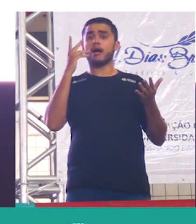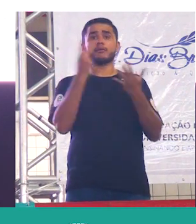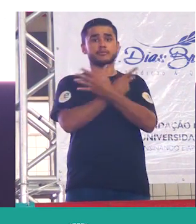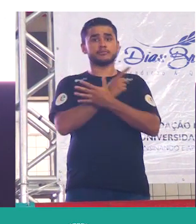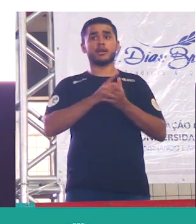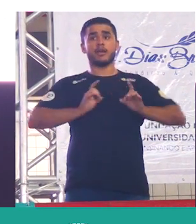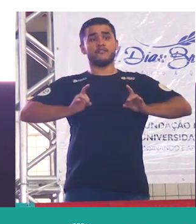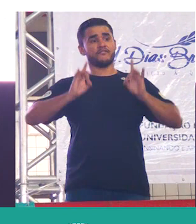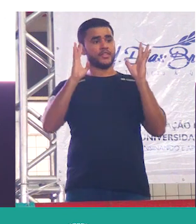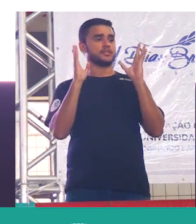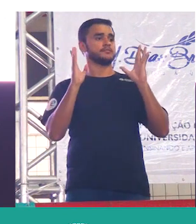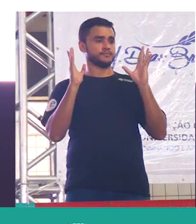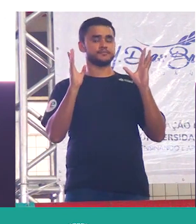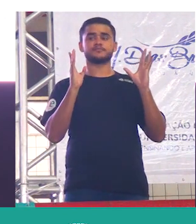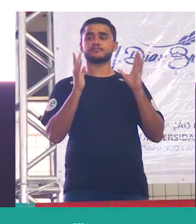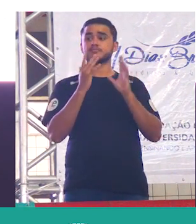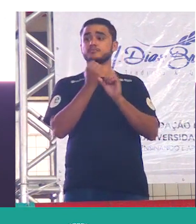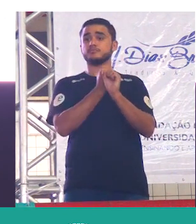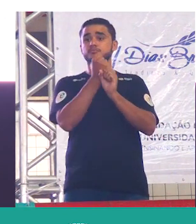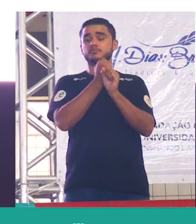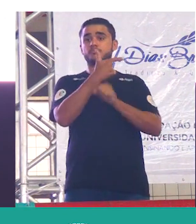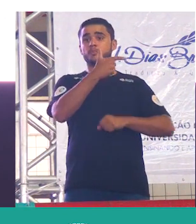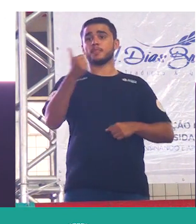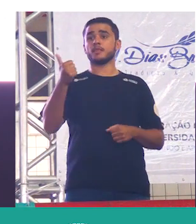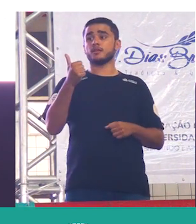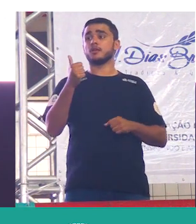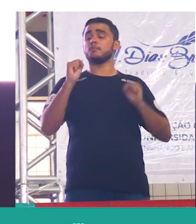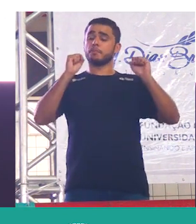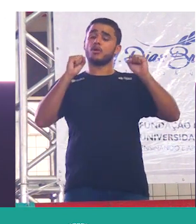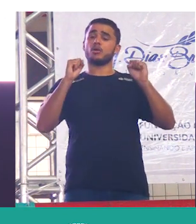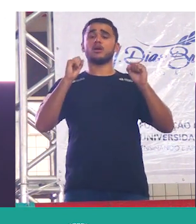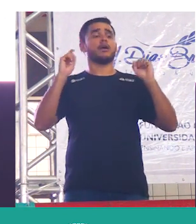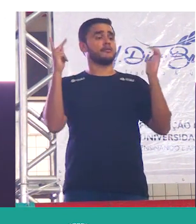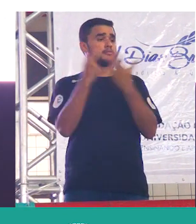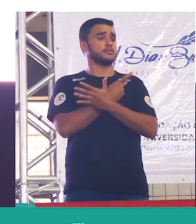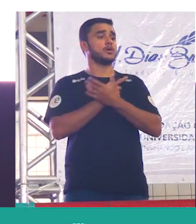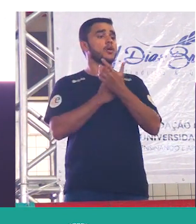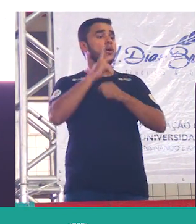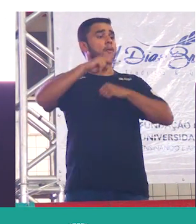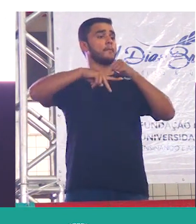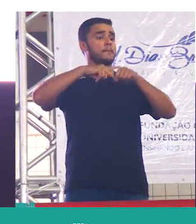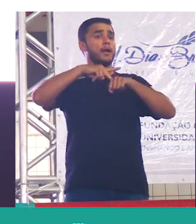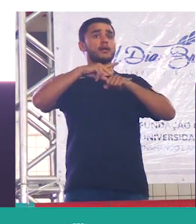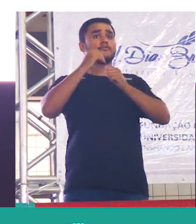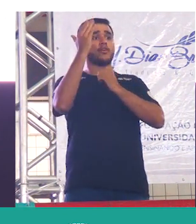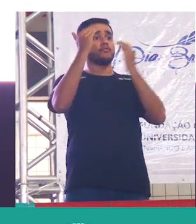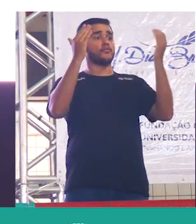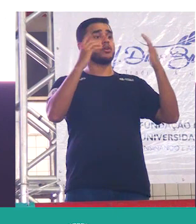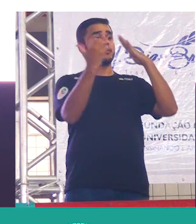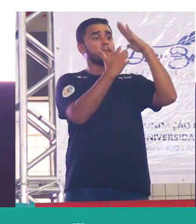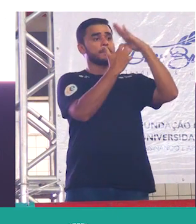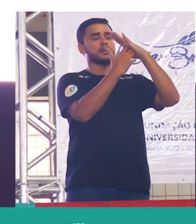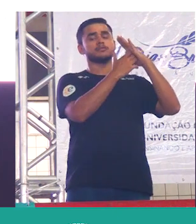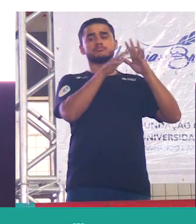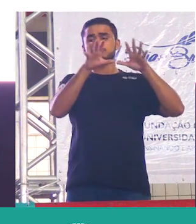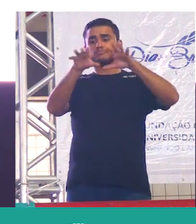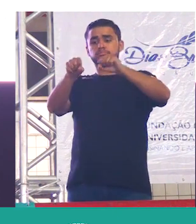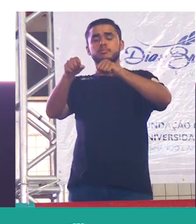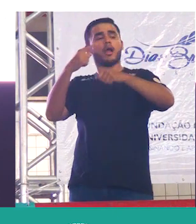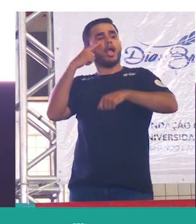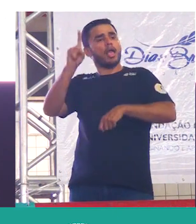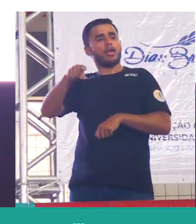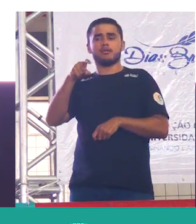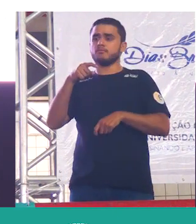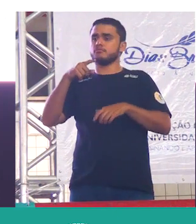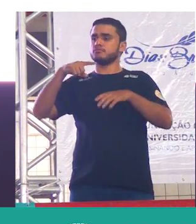que no Brasil, o nosso petróleo pode ser explorado por empresas estrangeiras. Até bem pouco tempo,